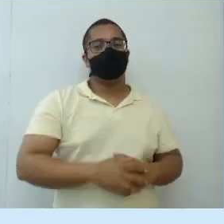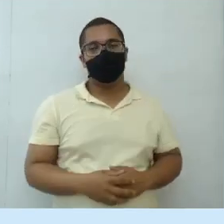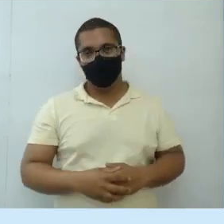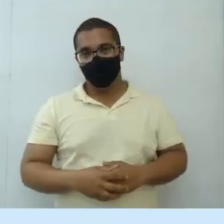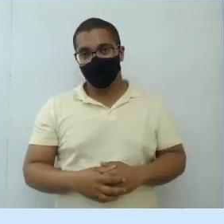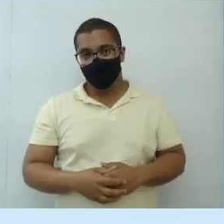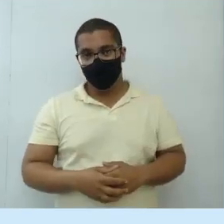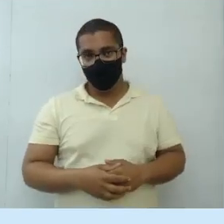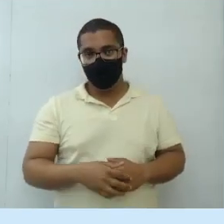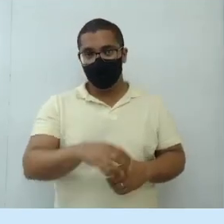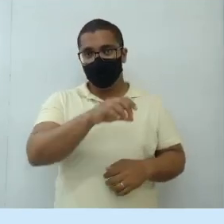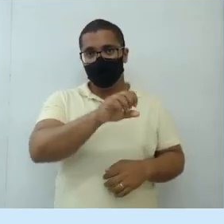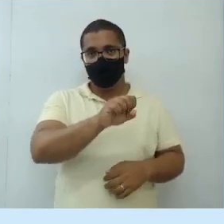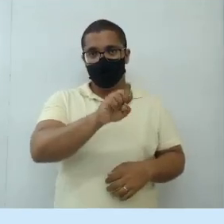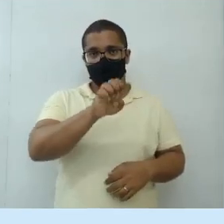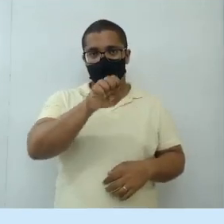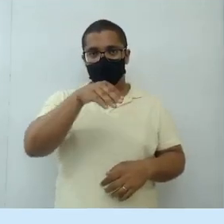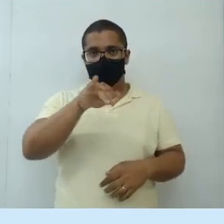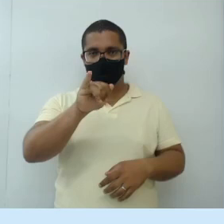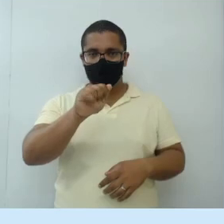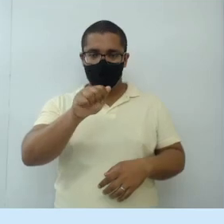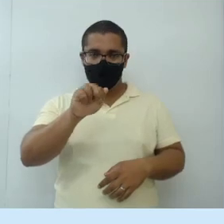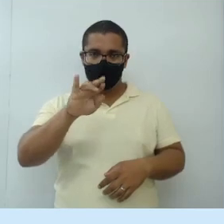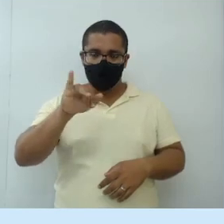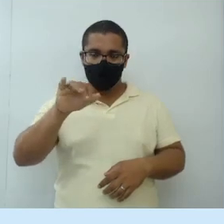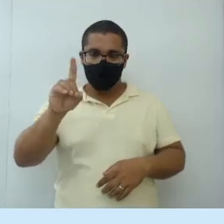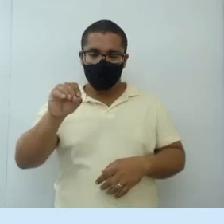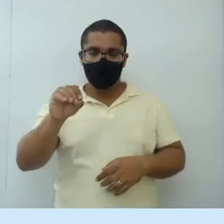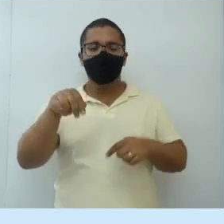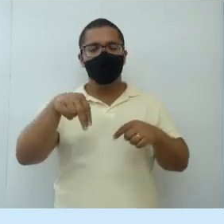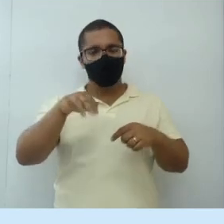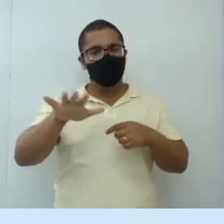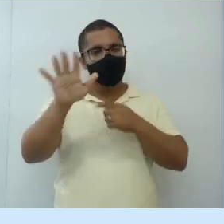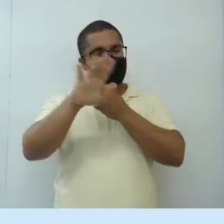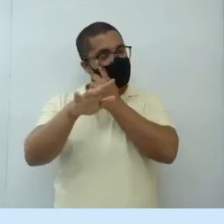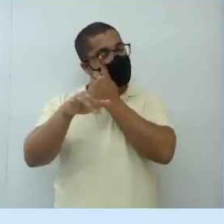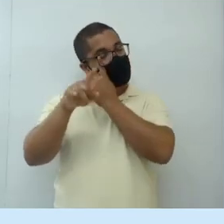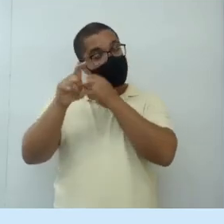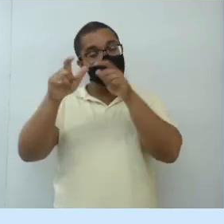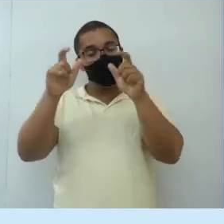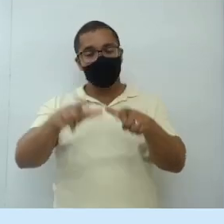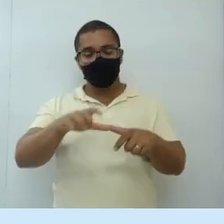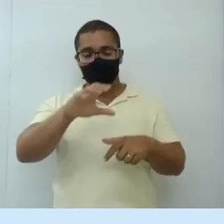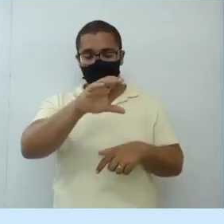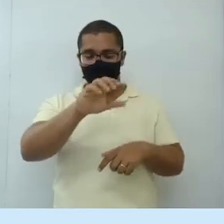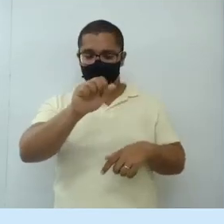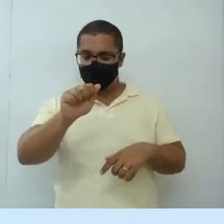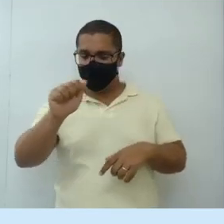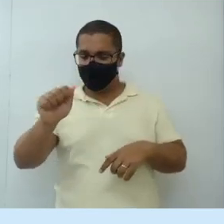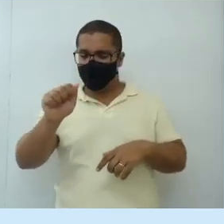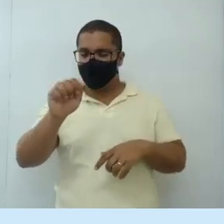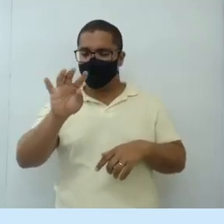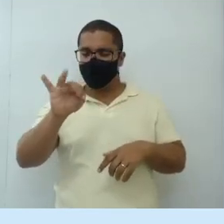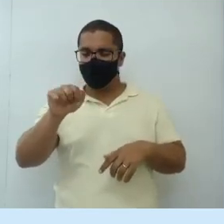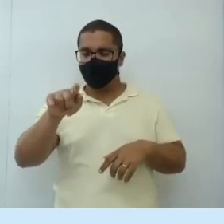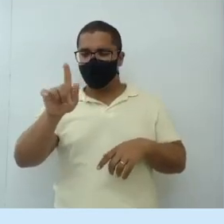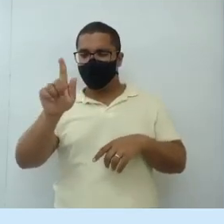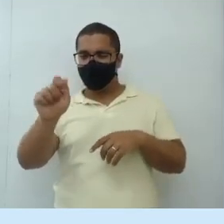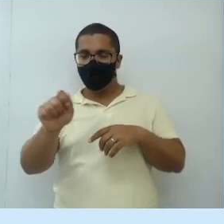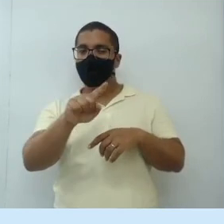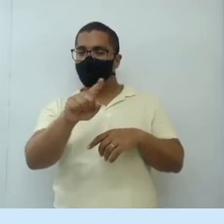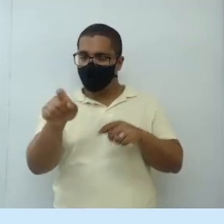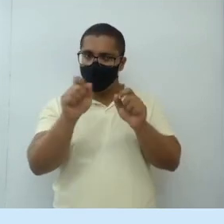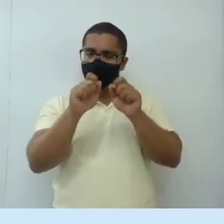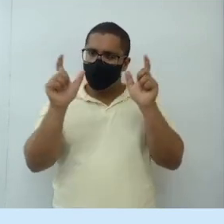né o semiárido nordestino tá onde vem nossa Caatinga e já saiu algumas reportagens aí você se